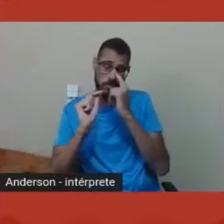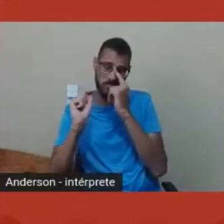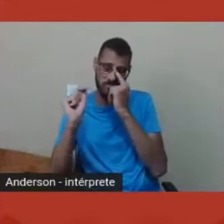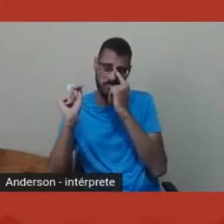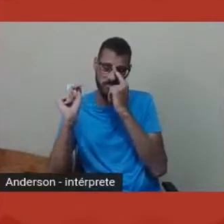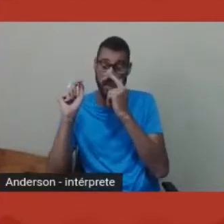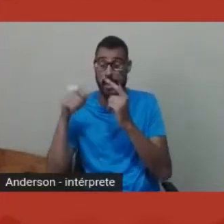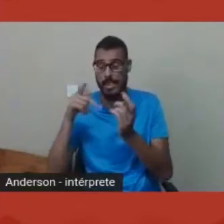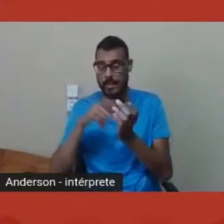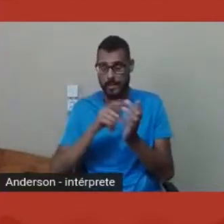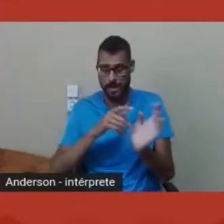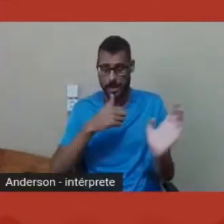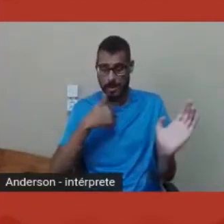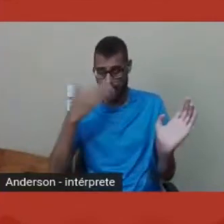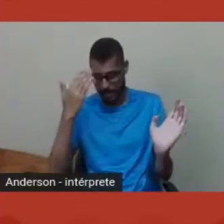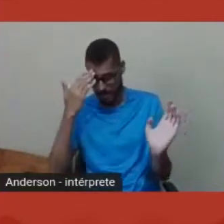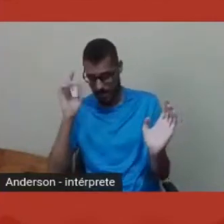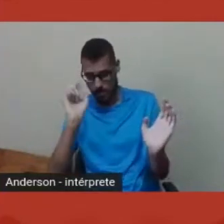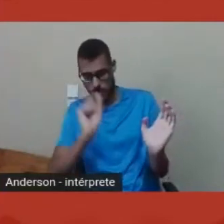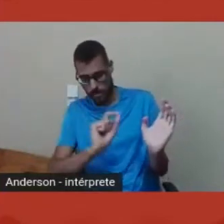Eu entendi assim, que